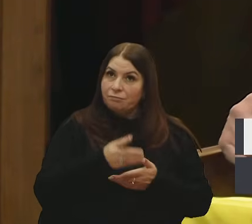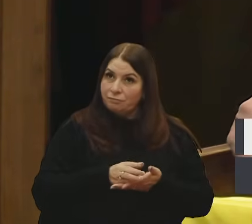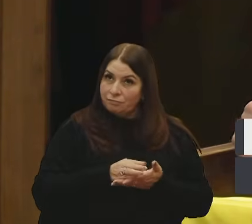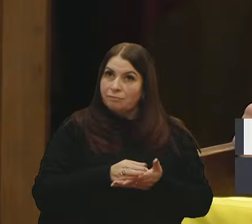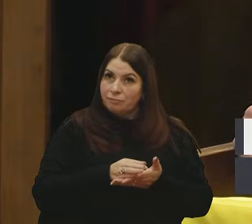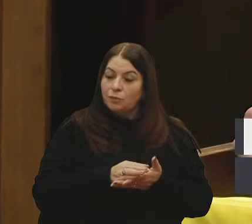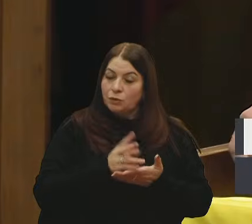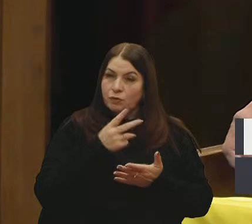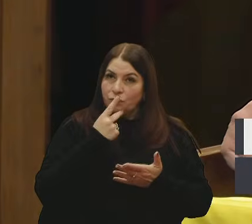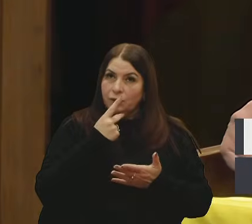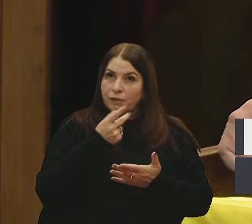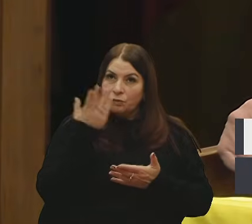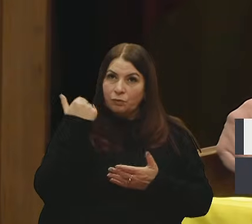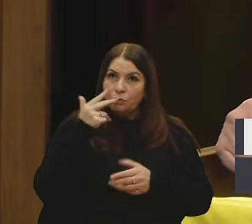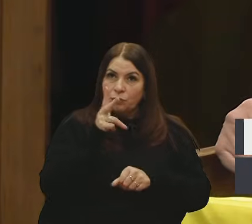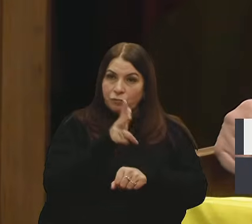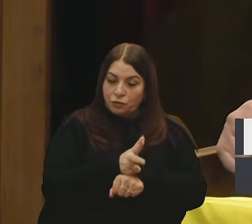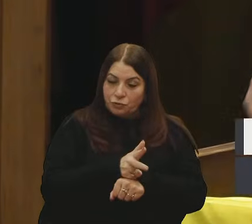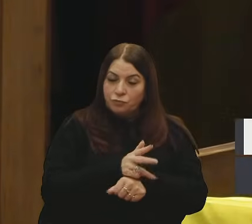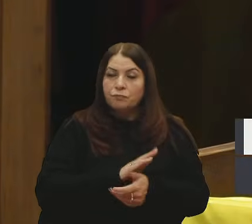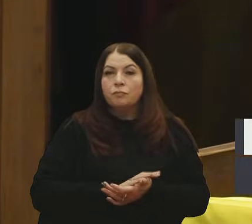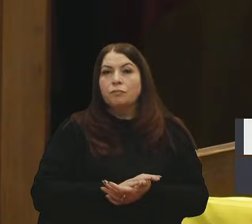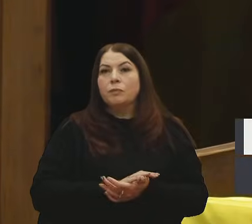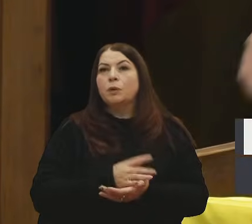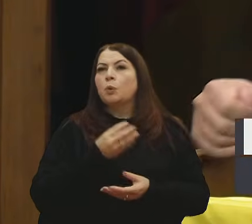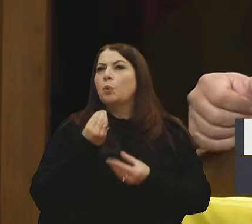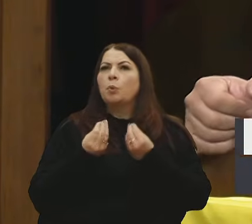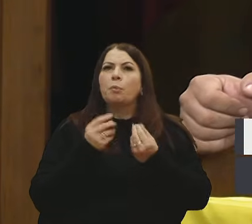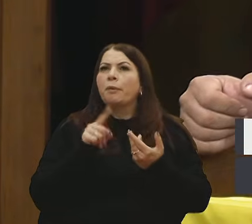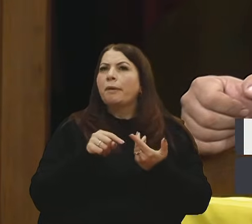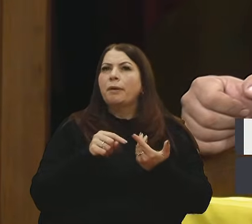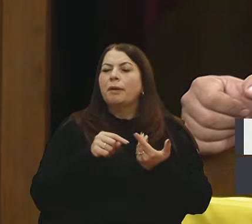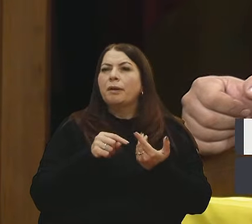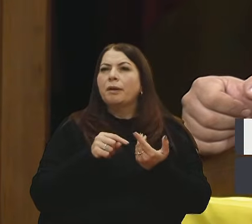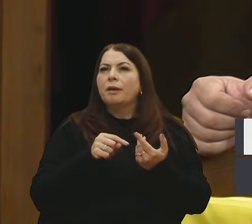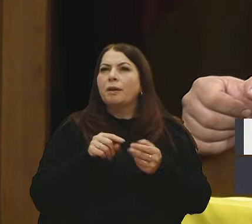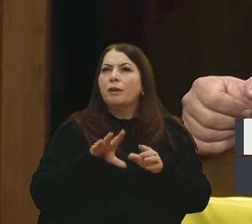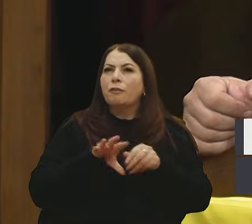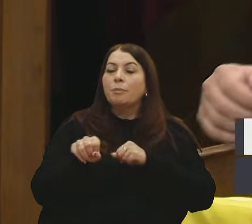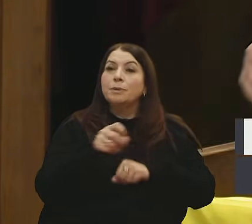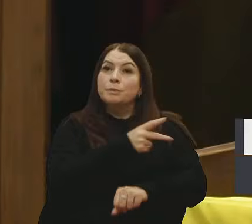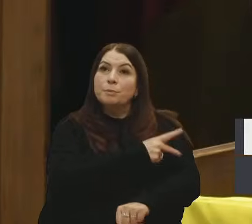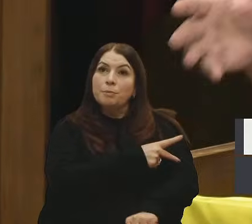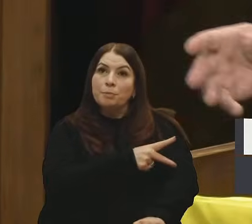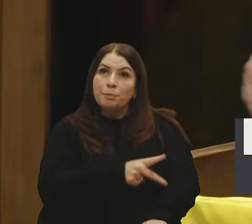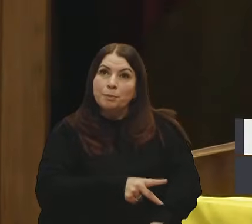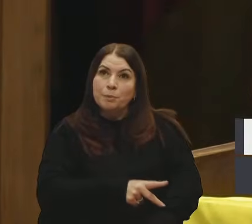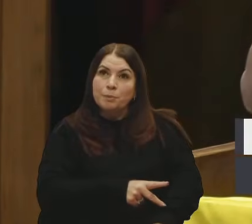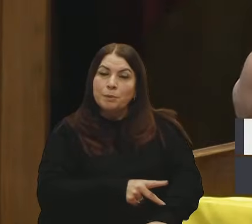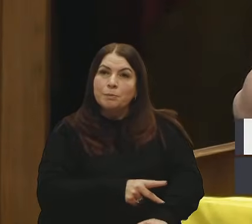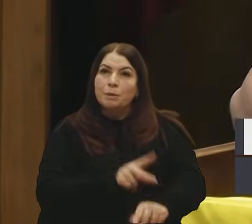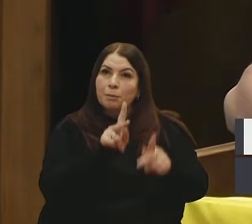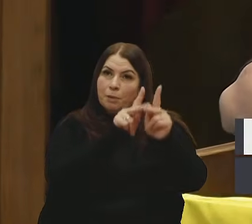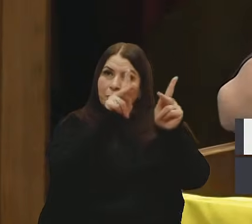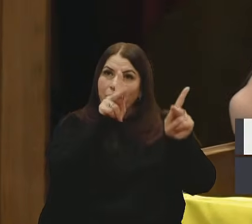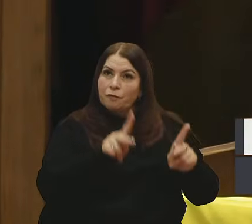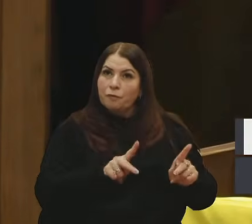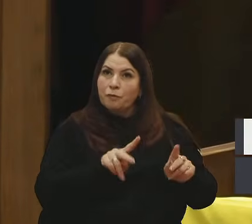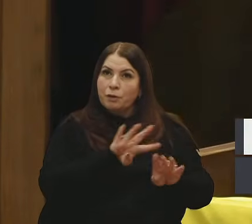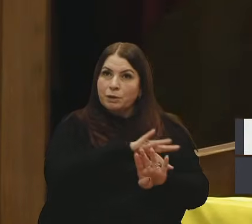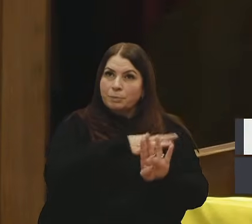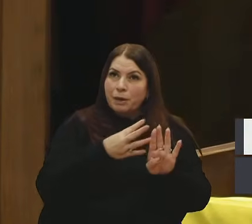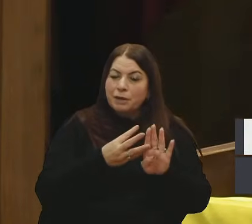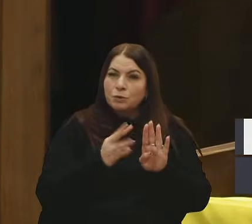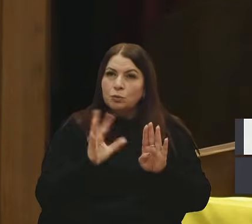desse você falava isso num vídeo. Né? Como é a parte de formação pedagógica, as plataformas e as planilhas,